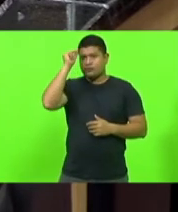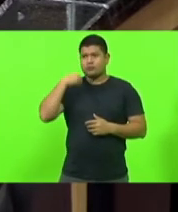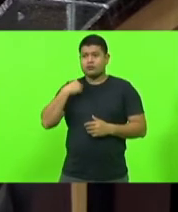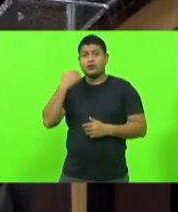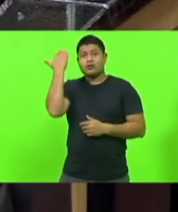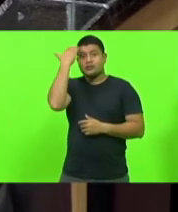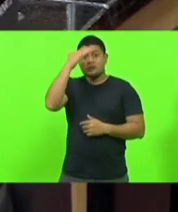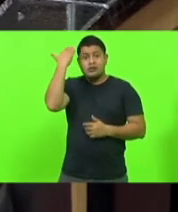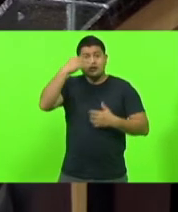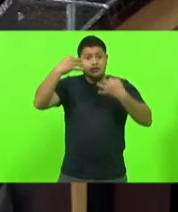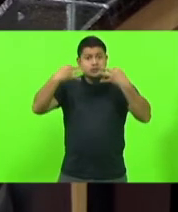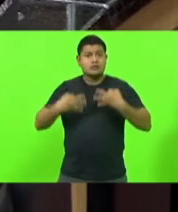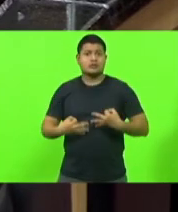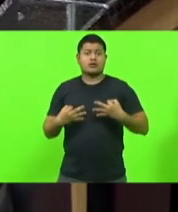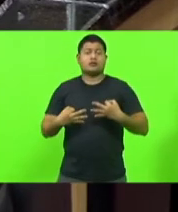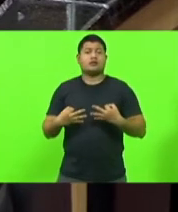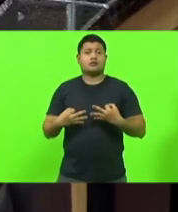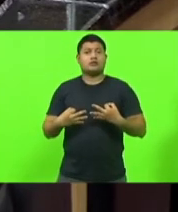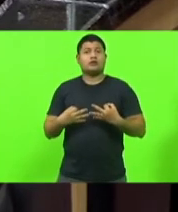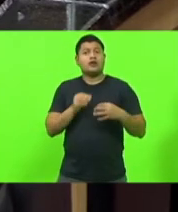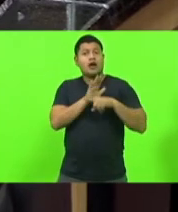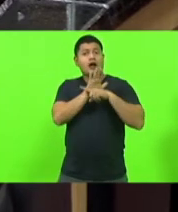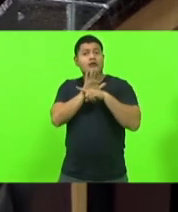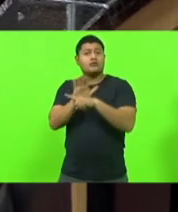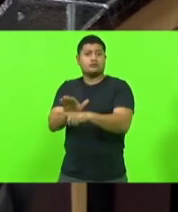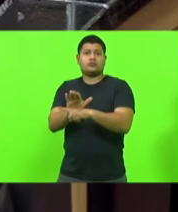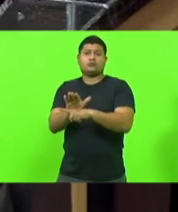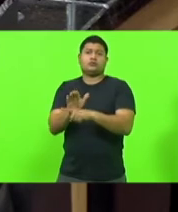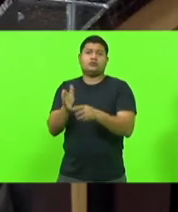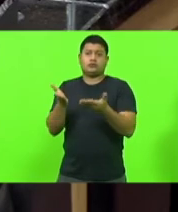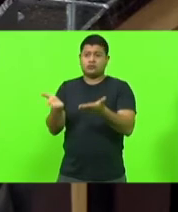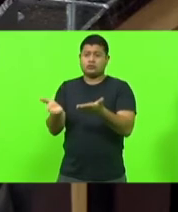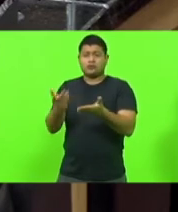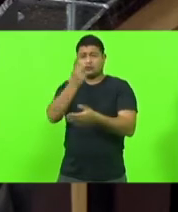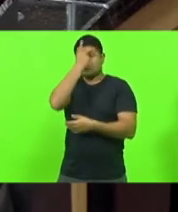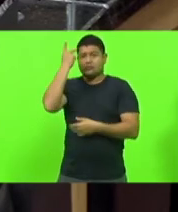e viabilizem, inclusive, condições para que essas